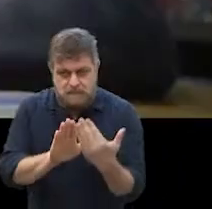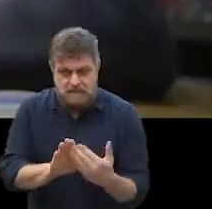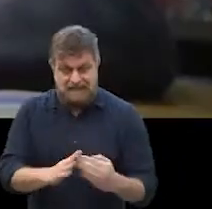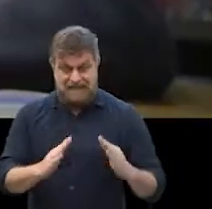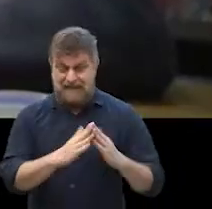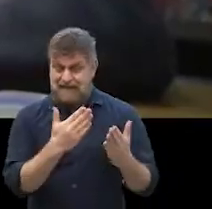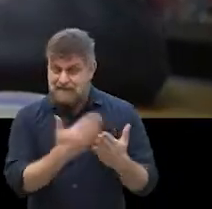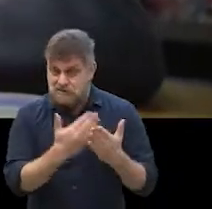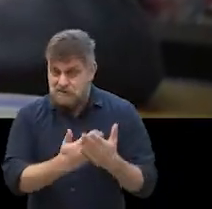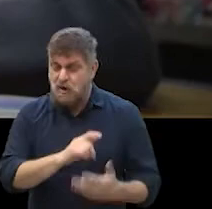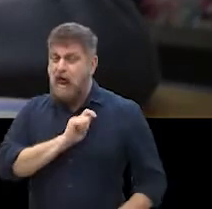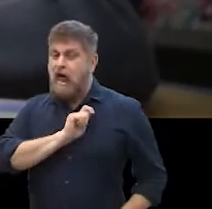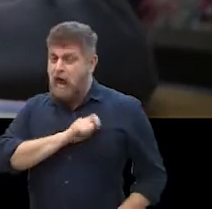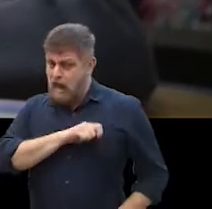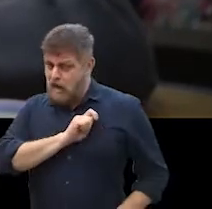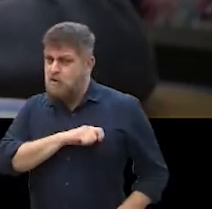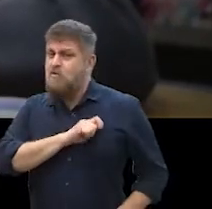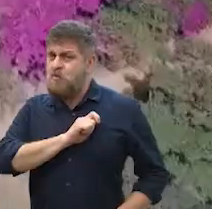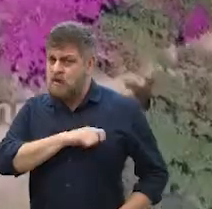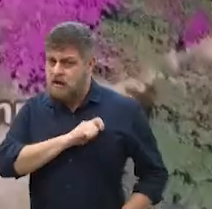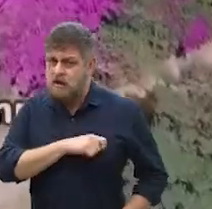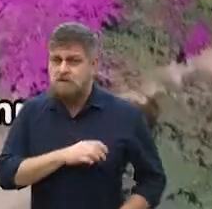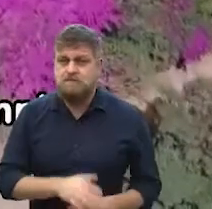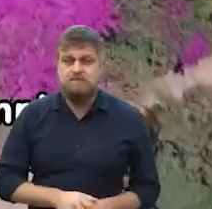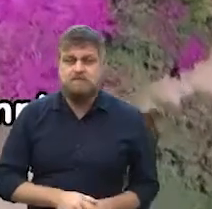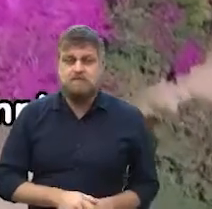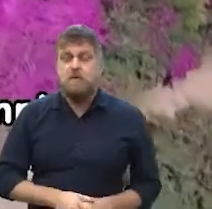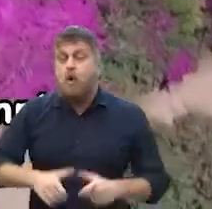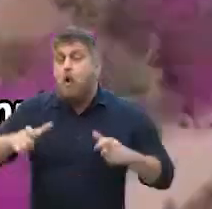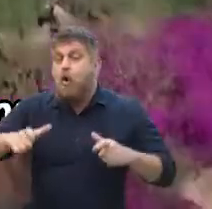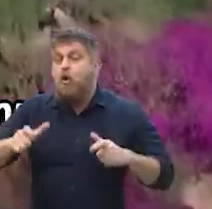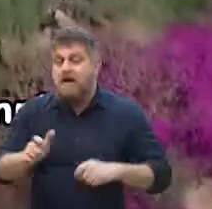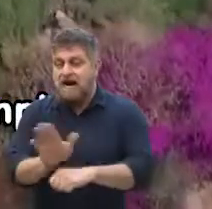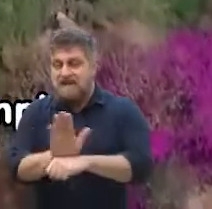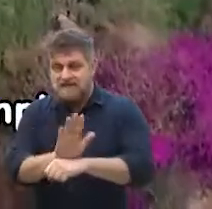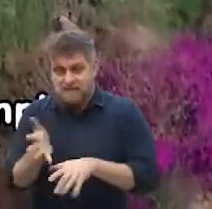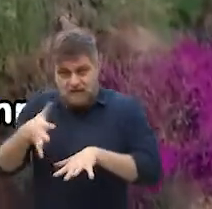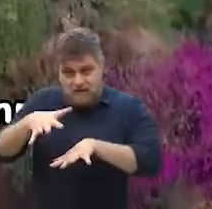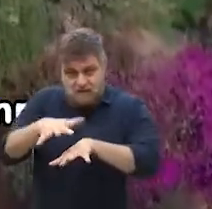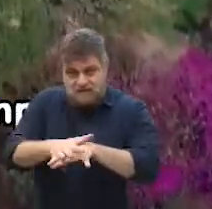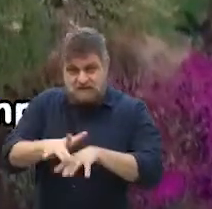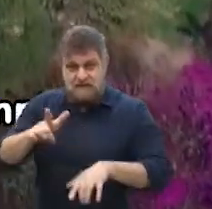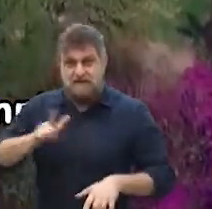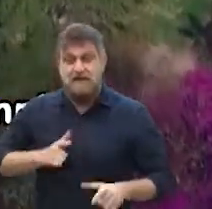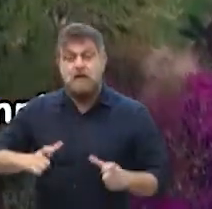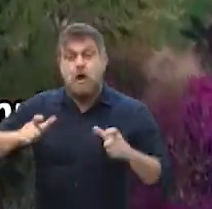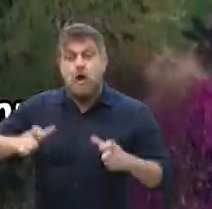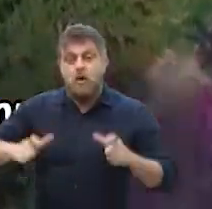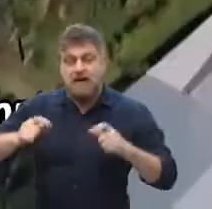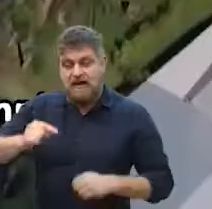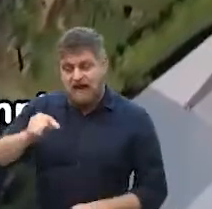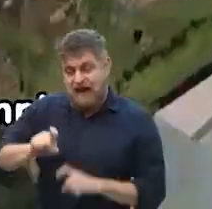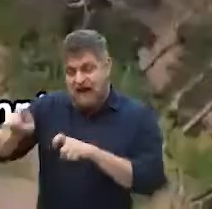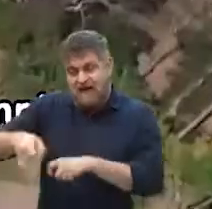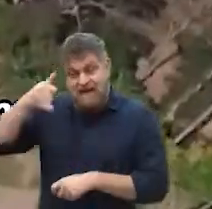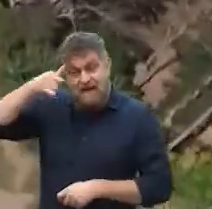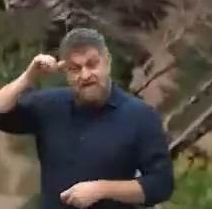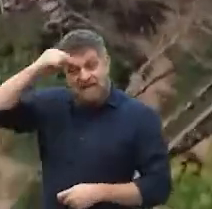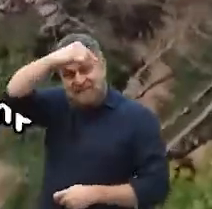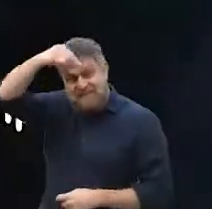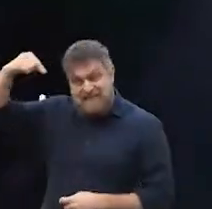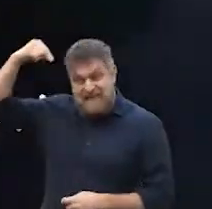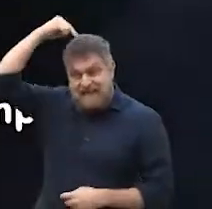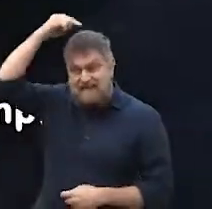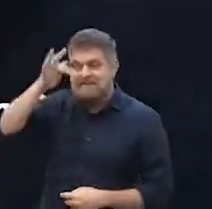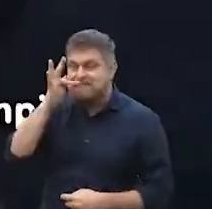se mostra cruel em certos momentos. O Cine Drive Inclusivo será realizado nas dependências da Fazenda Santa